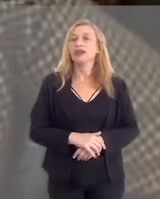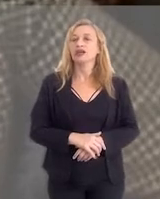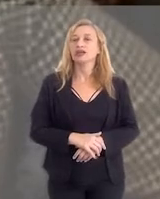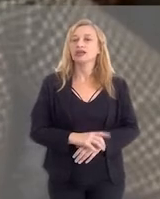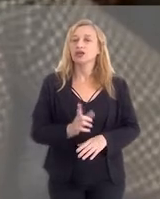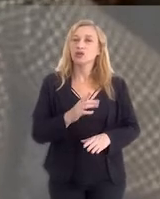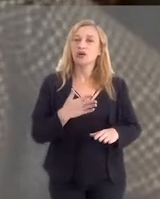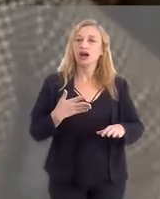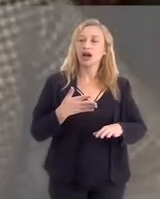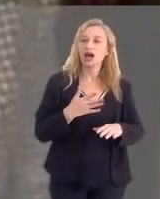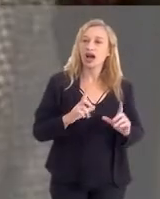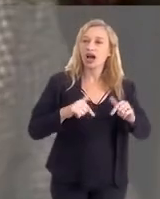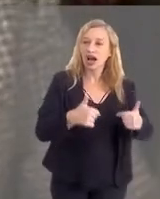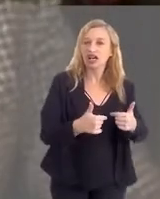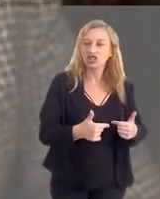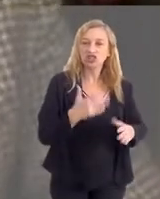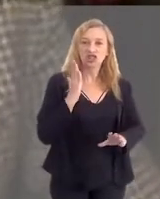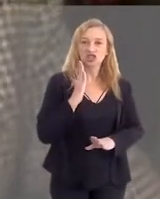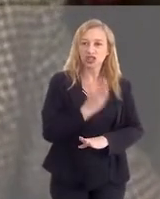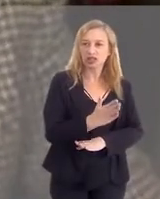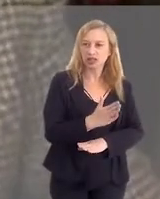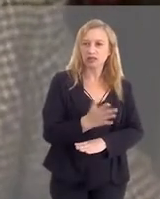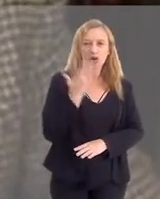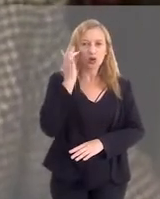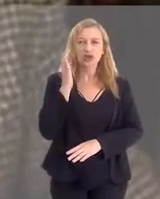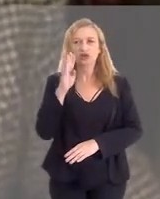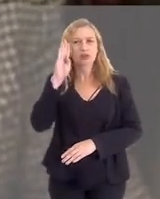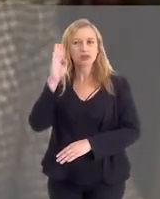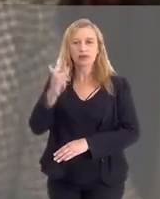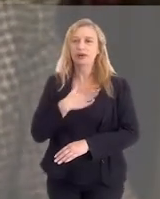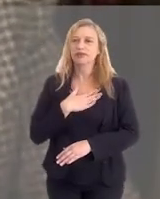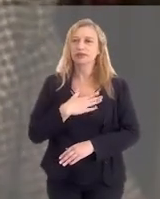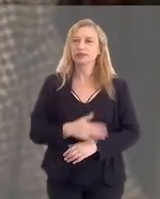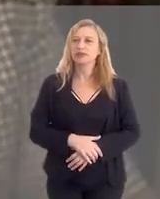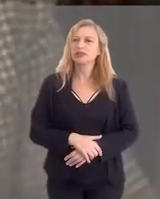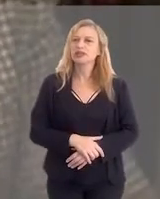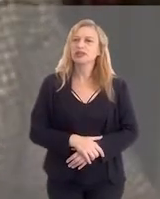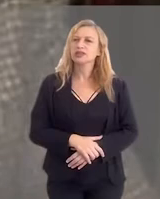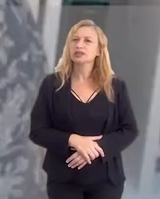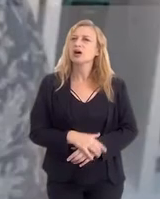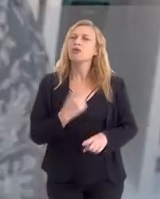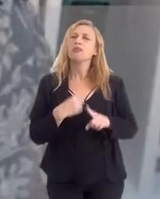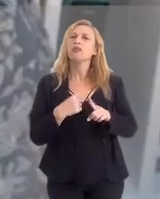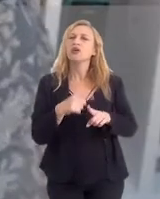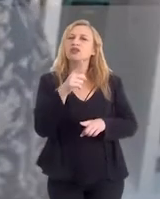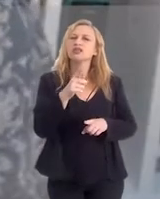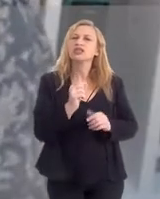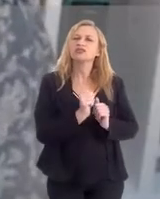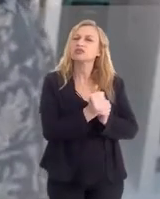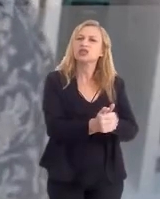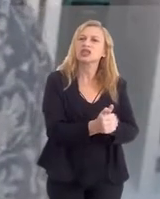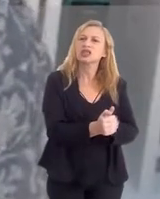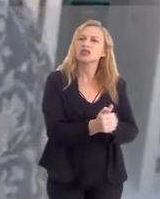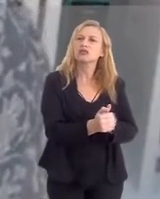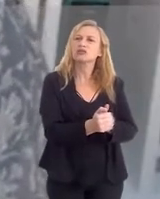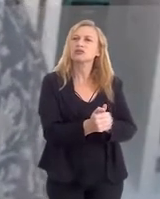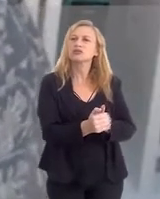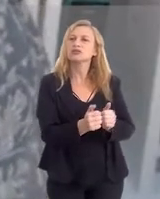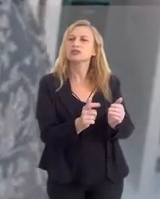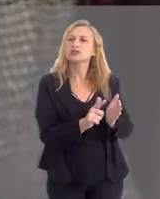E embora eu não atue diretamente em nenhuma redação e tal, eu acho que foi fundamental para mim. Mas por que você não seguiu,